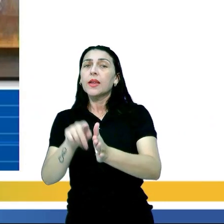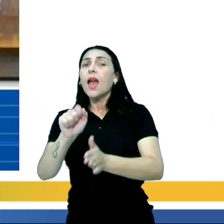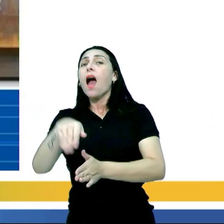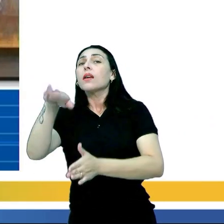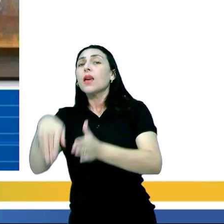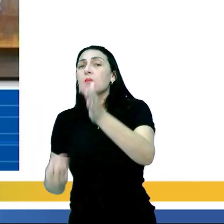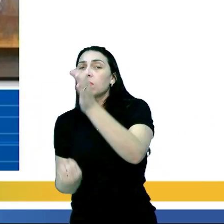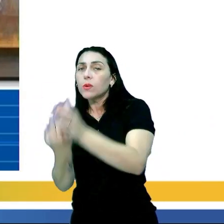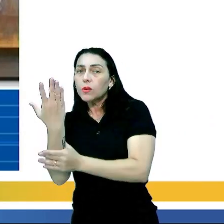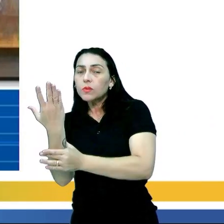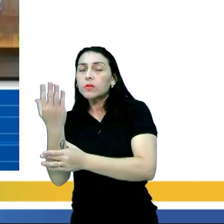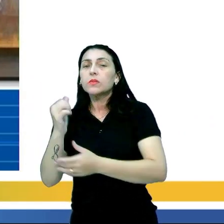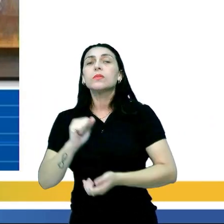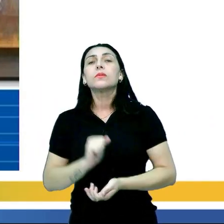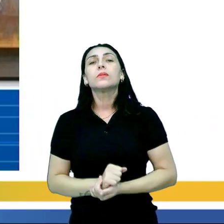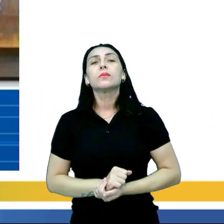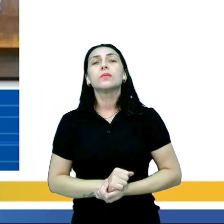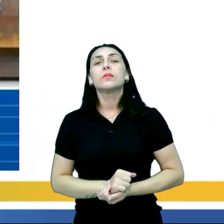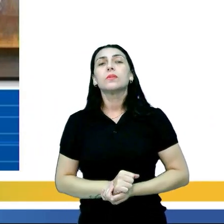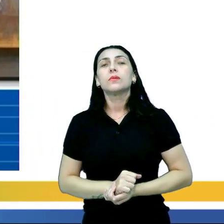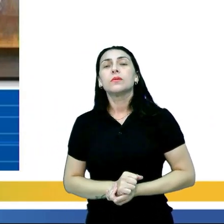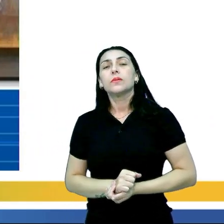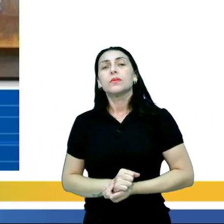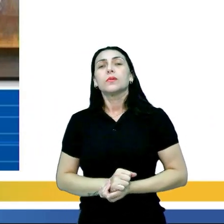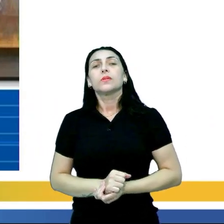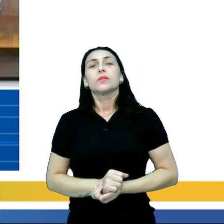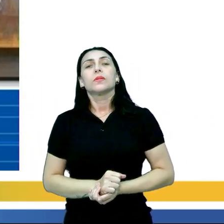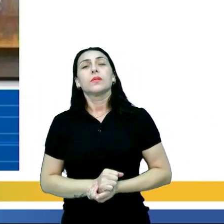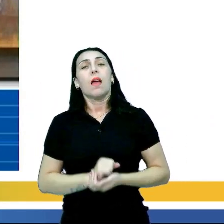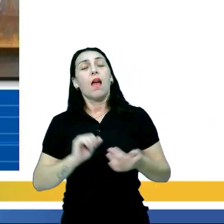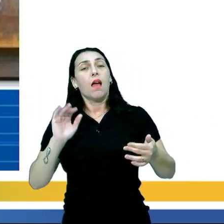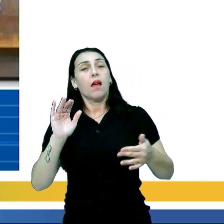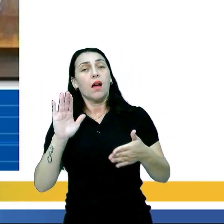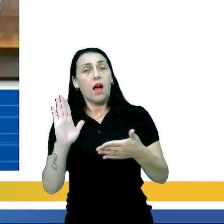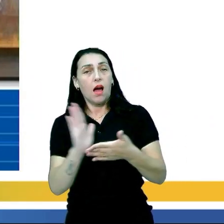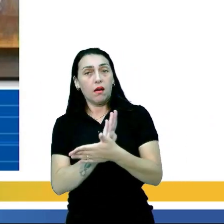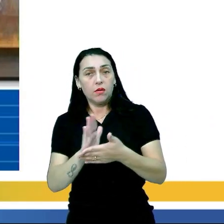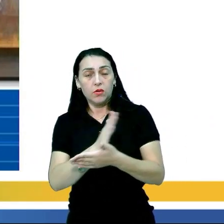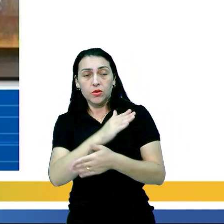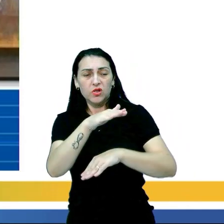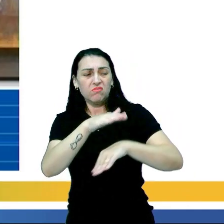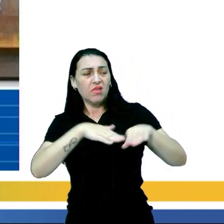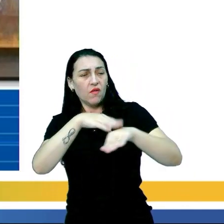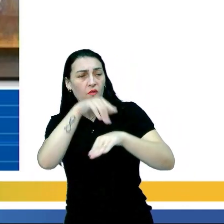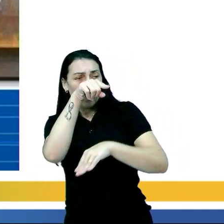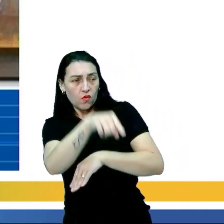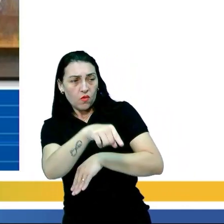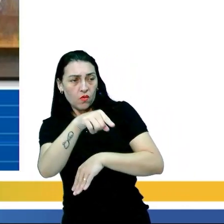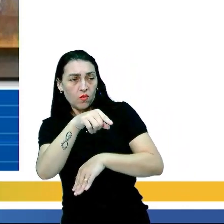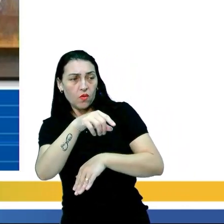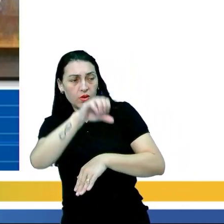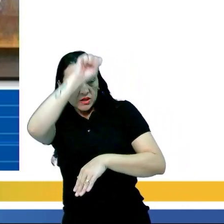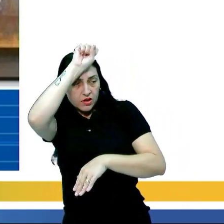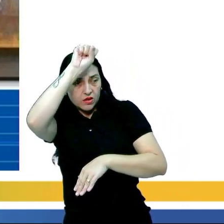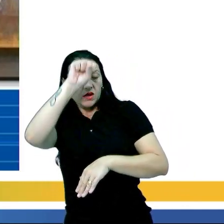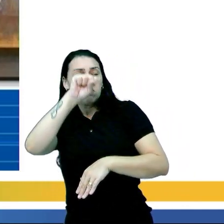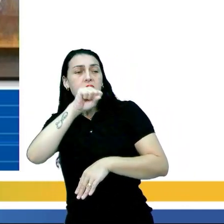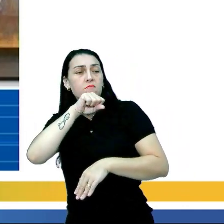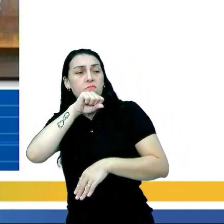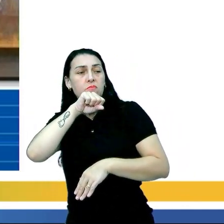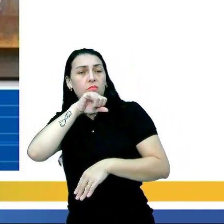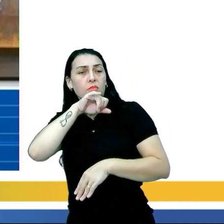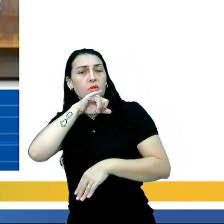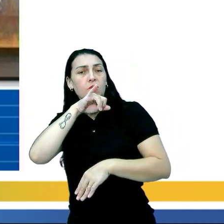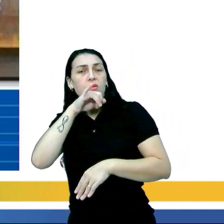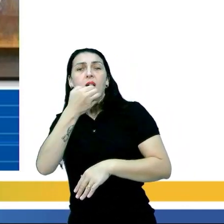pertencer a quem o produziu. Então, de vez em quando, alguém chama outro assim, você é socialista de iPhone.